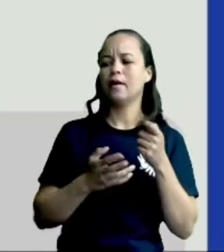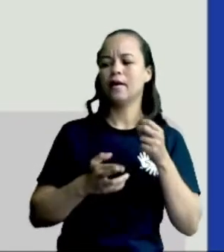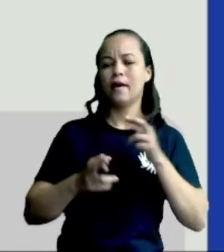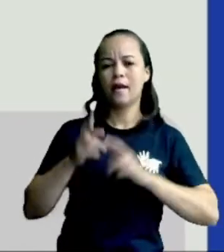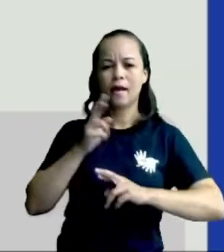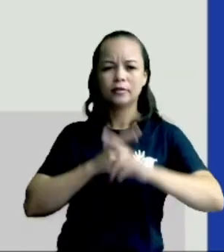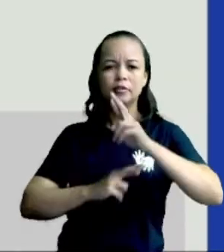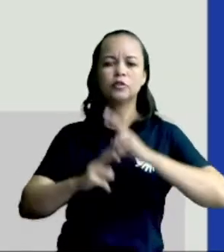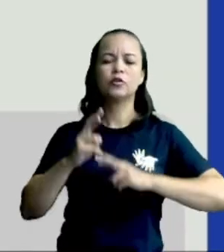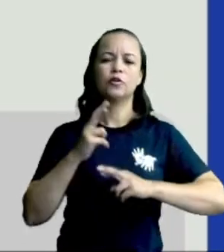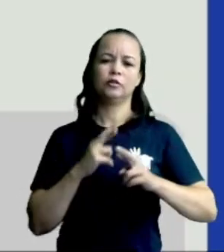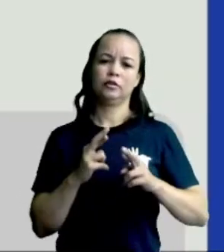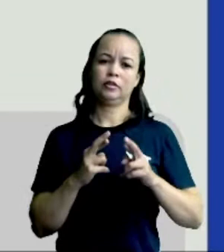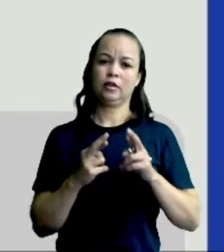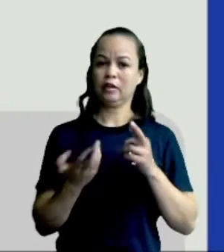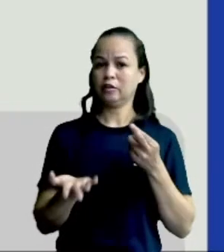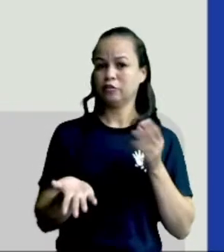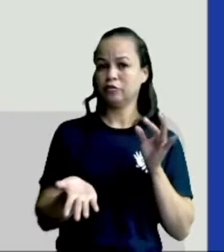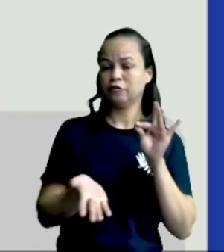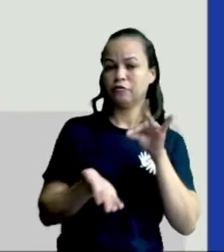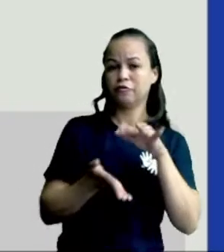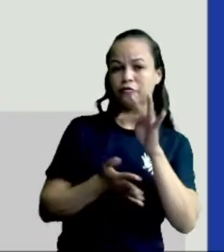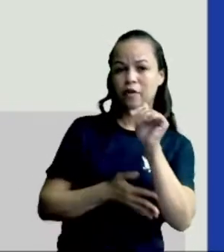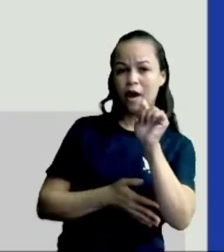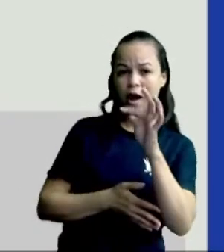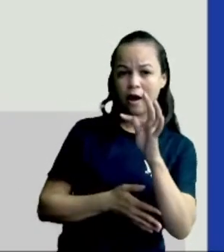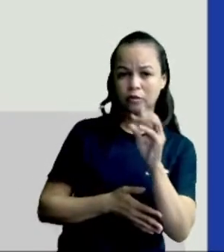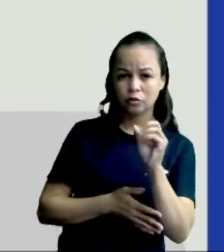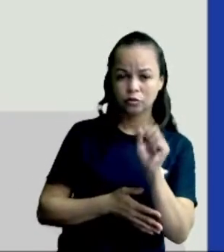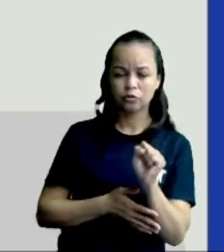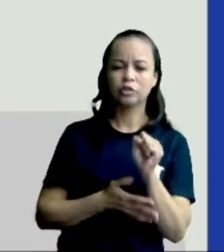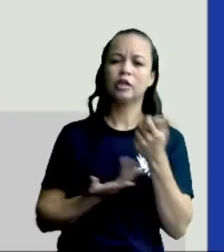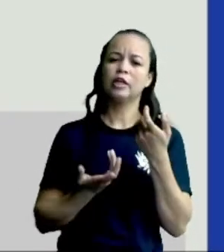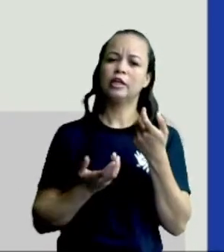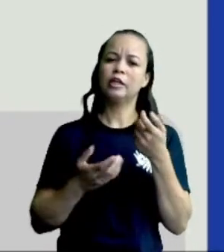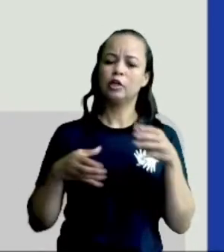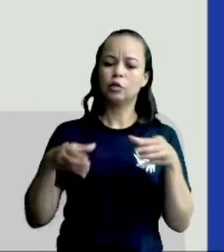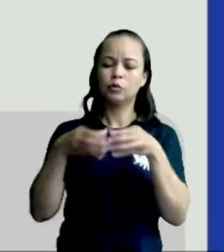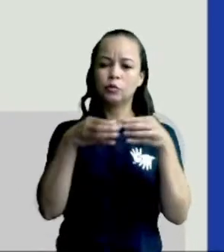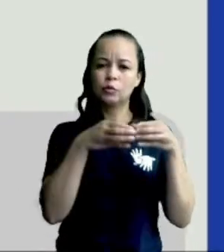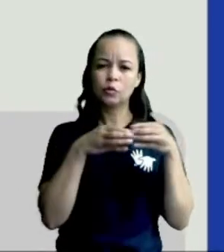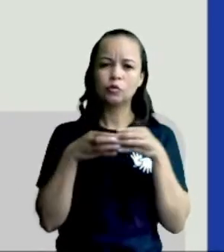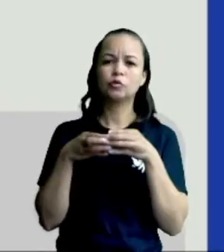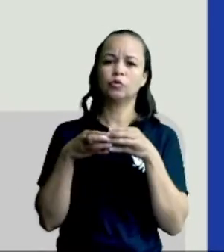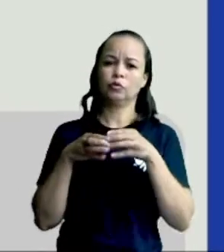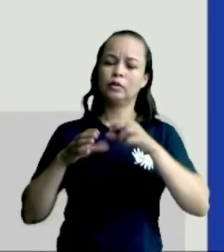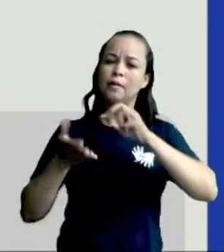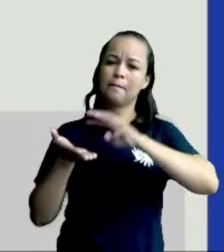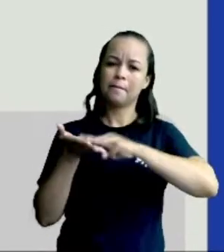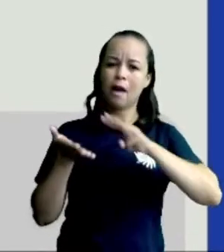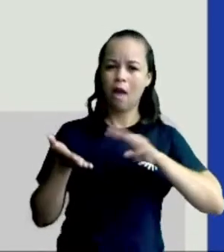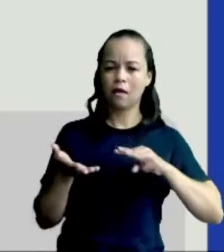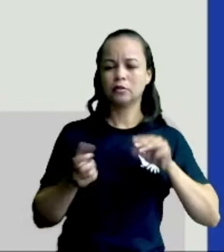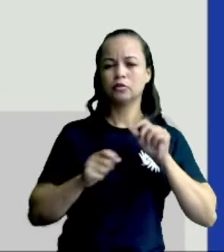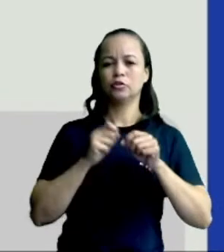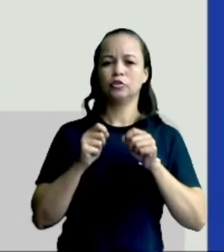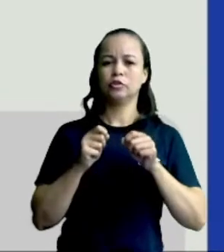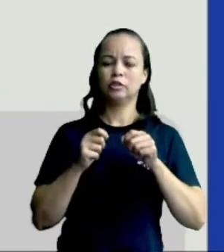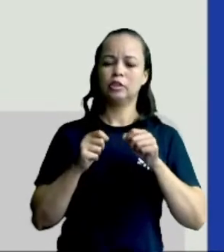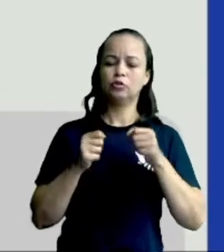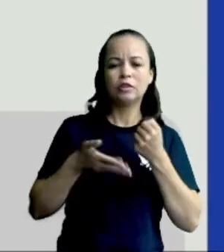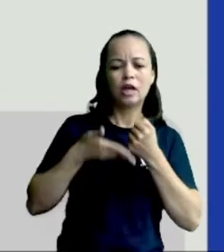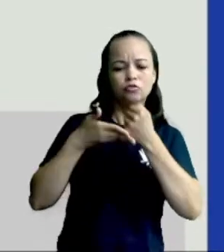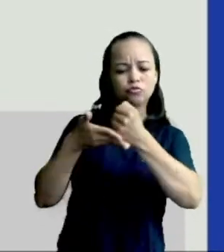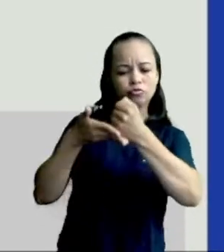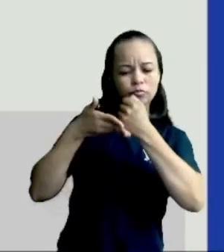e números, em que há um conjunto de métodos que nos possibilita coletar dados